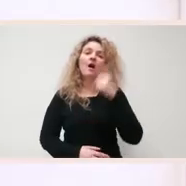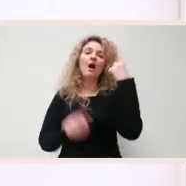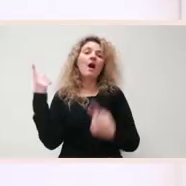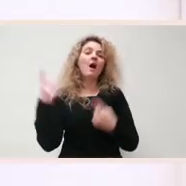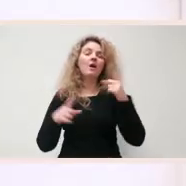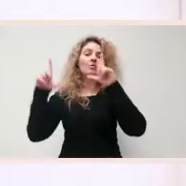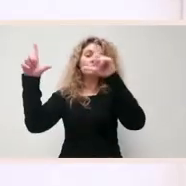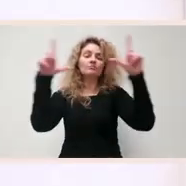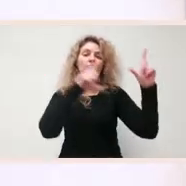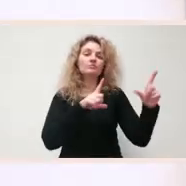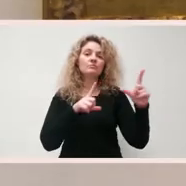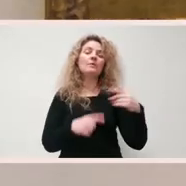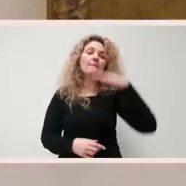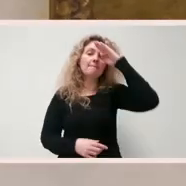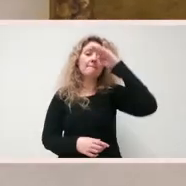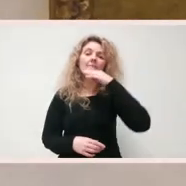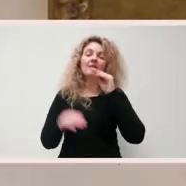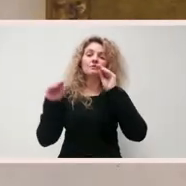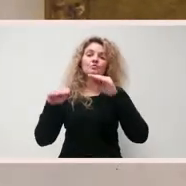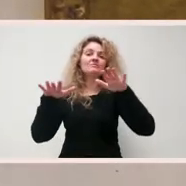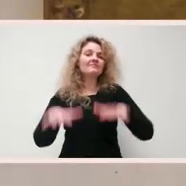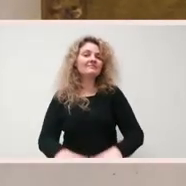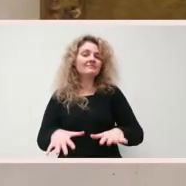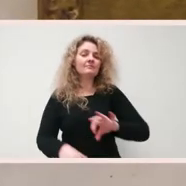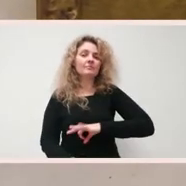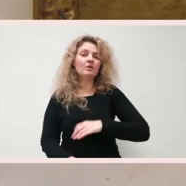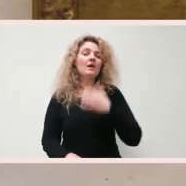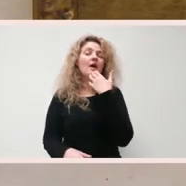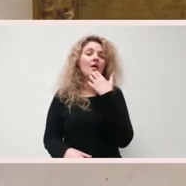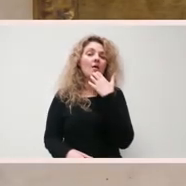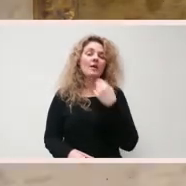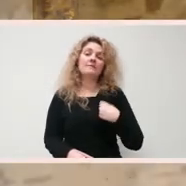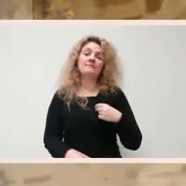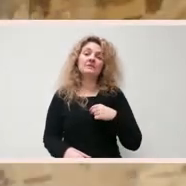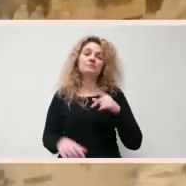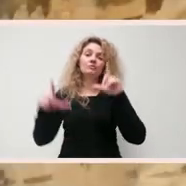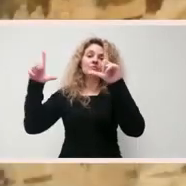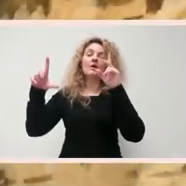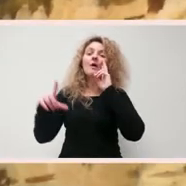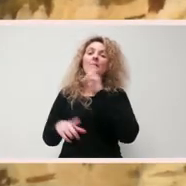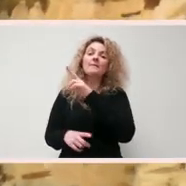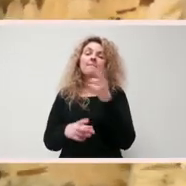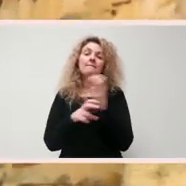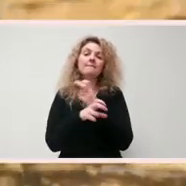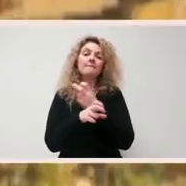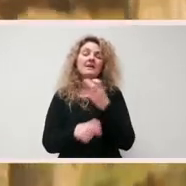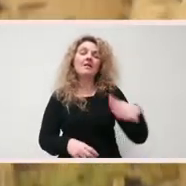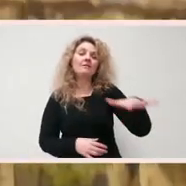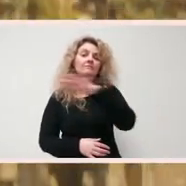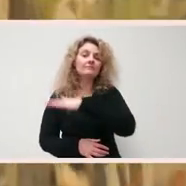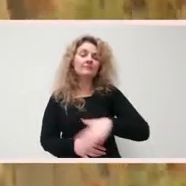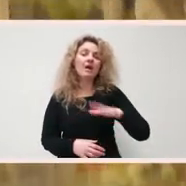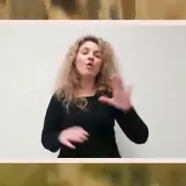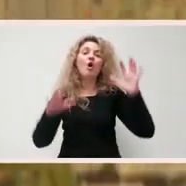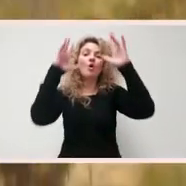Souto da súa estadía en Pontevedra, como por exemplo esta vista da Praza da Pedreira ou da Ruinas de San Domingos. O pequeno